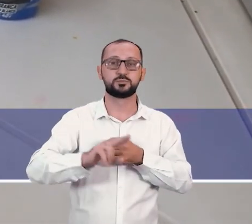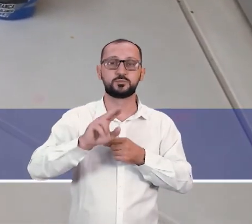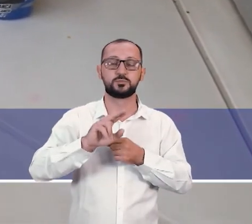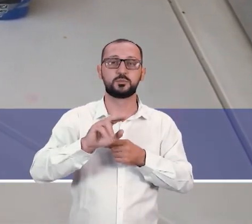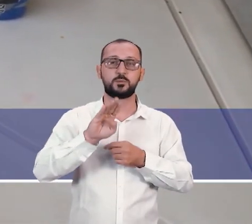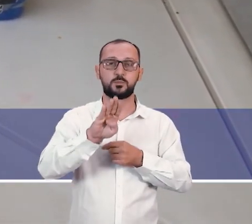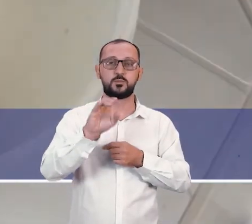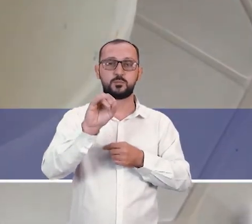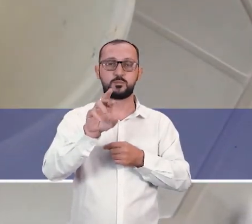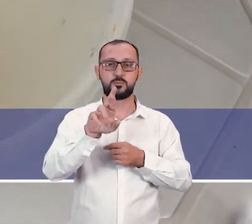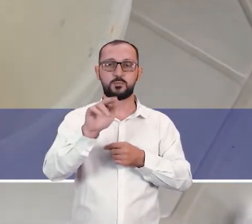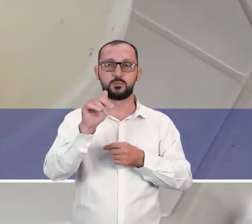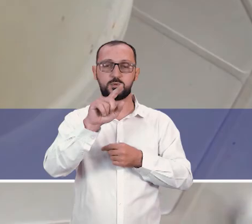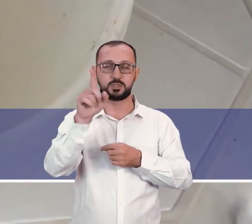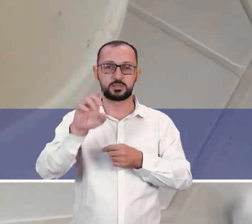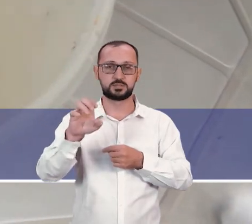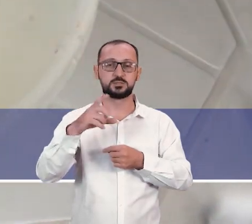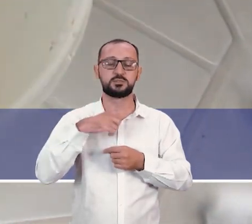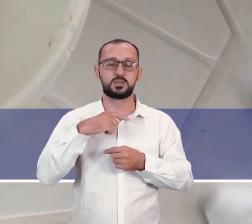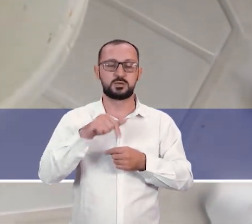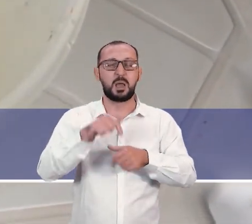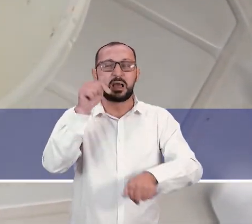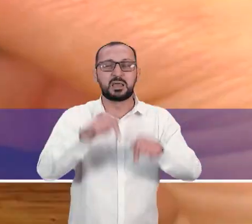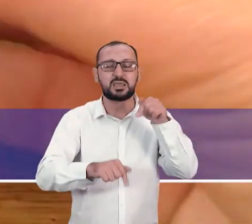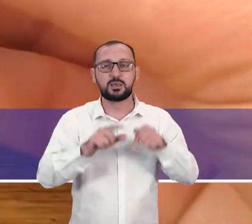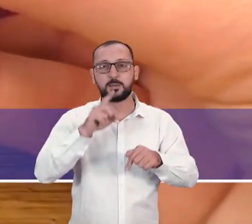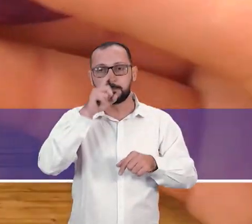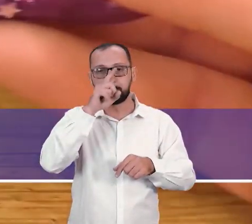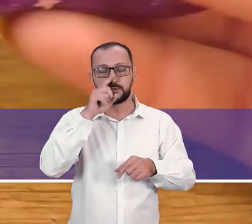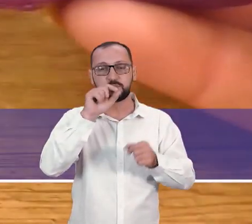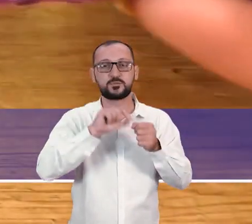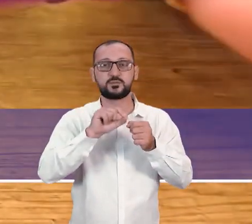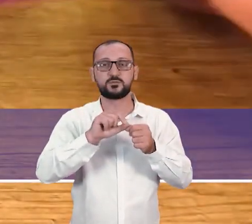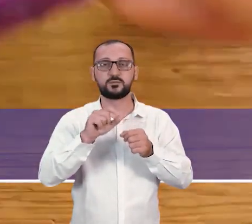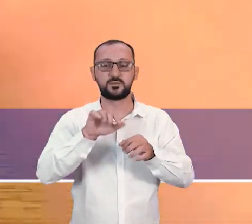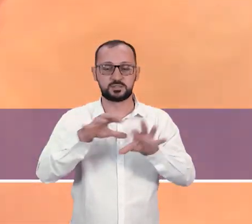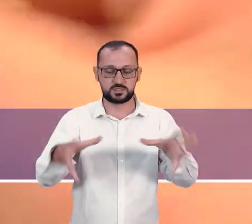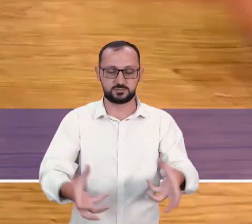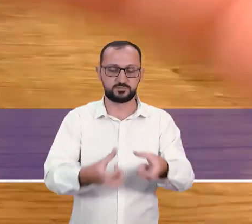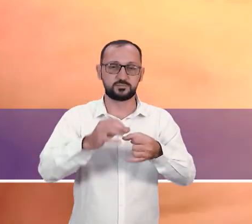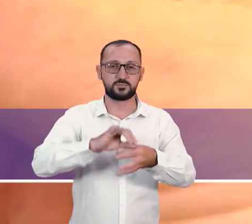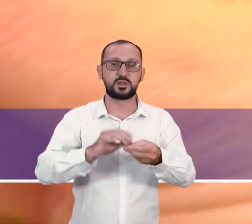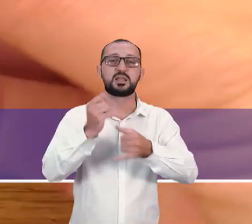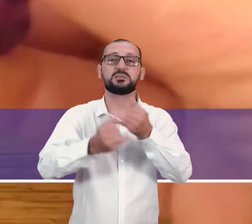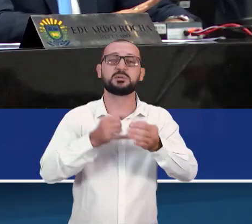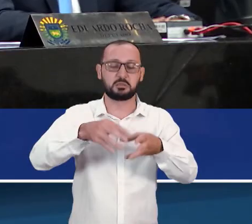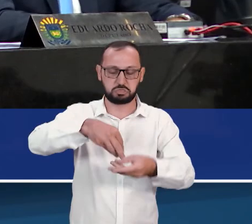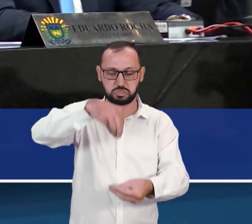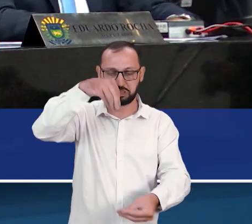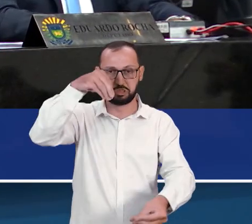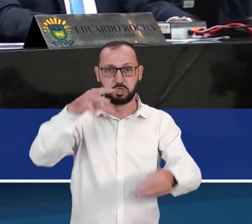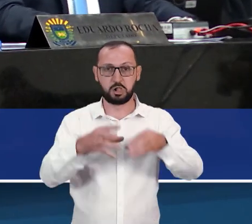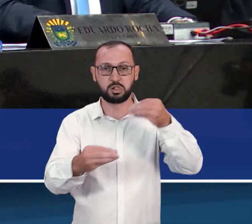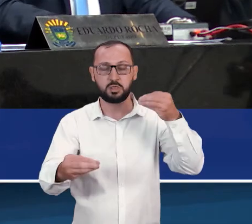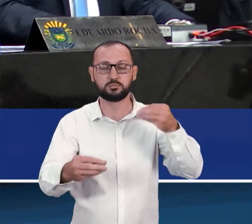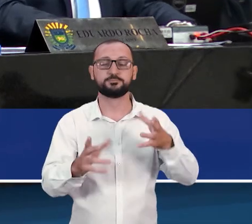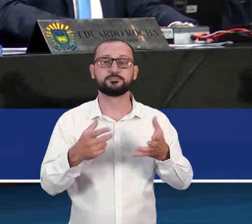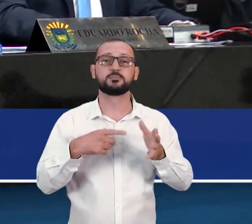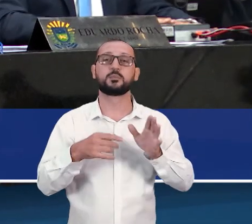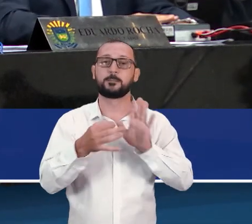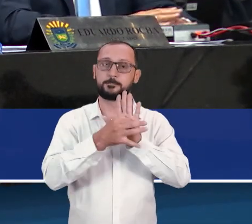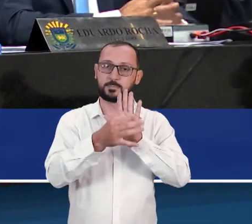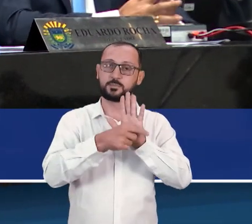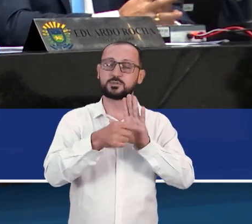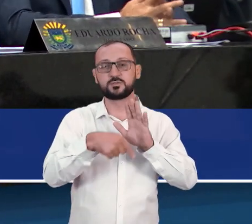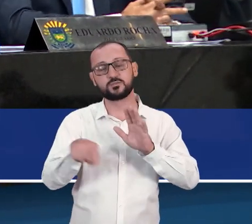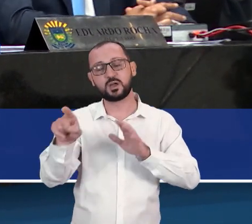utilização de bórax, uma substância química nociva na confecção de gelecas e slimes. A proposta, que também